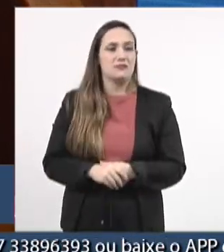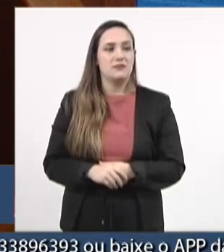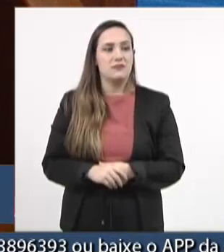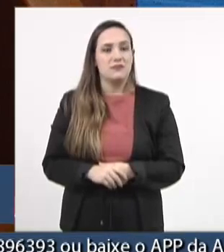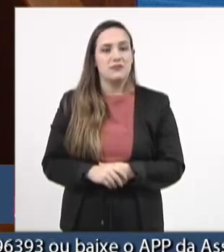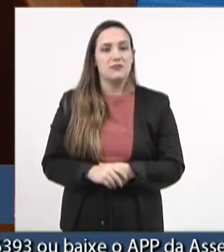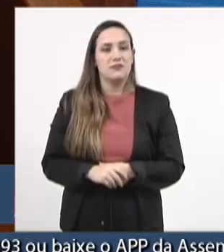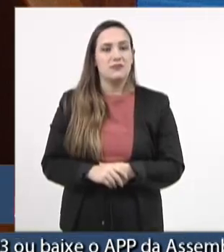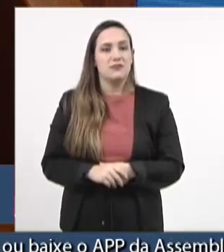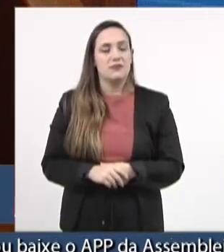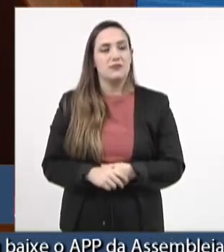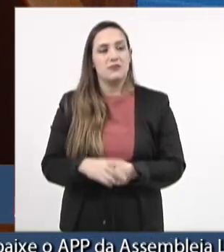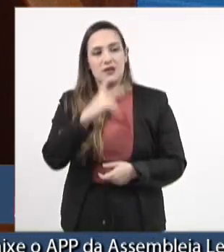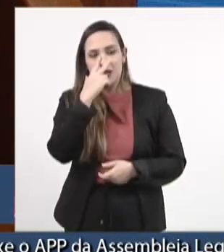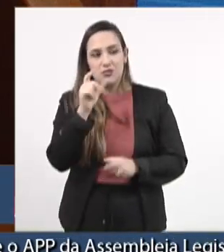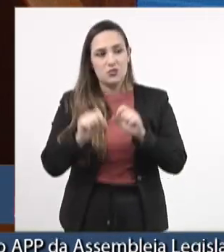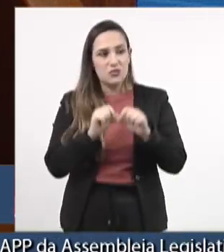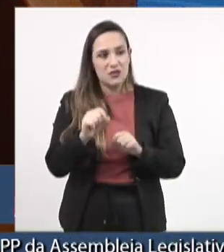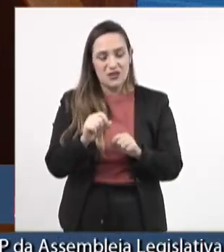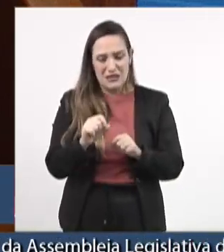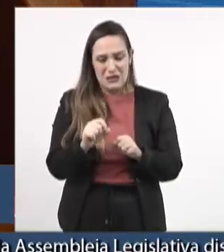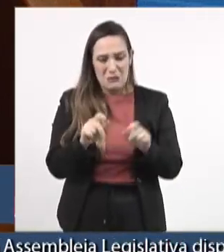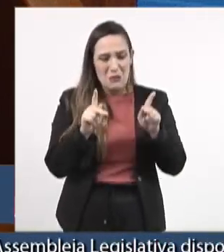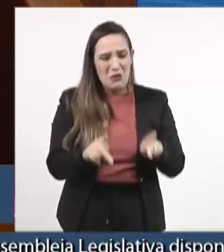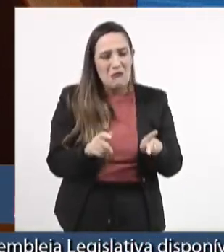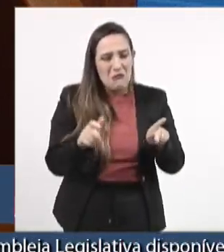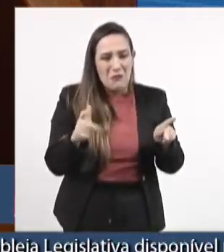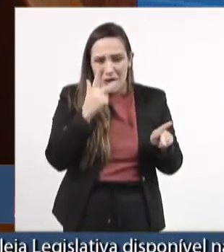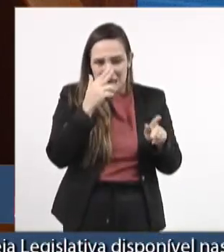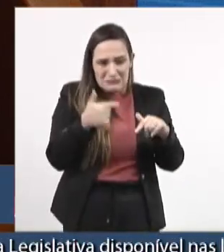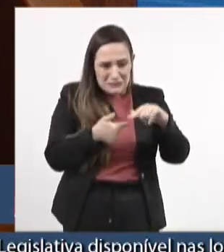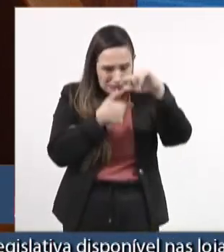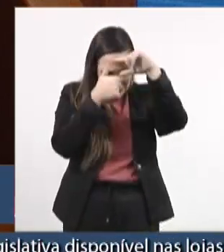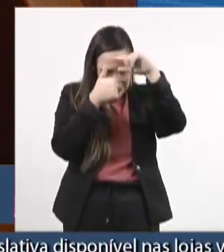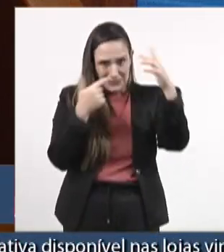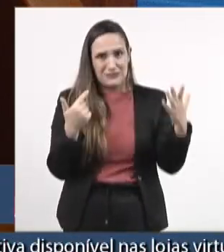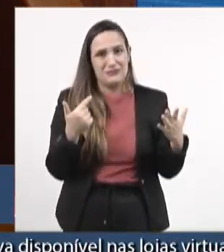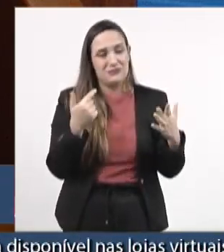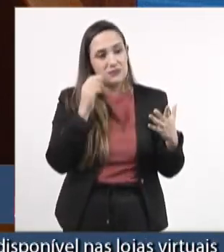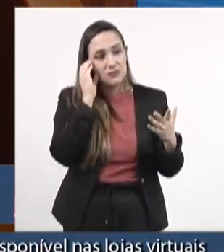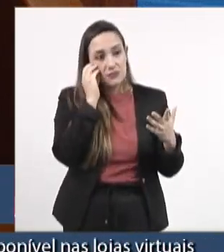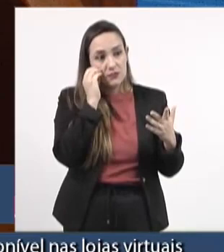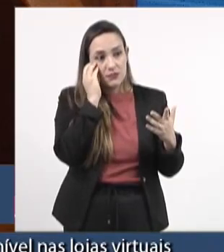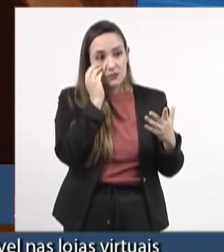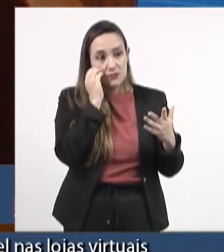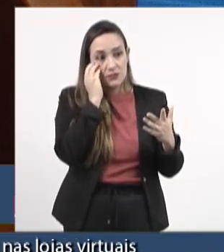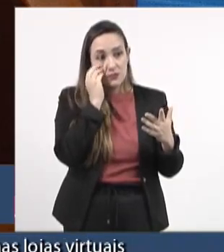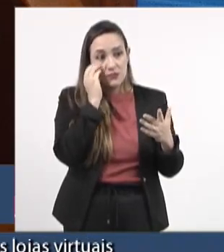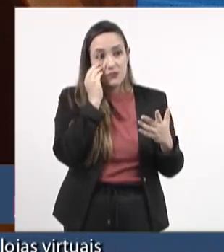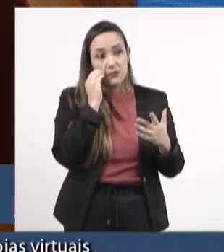para tornar a mentalidade do povo cada vez mais pequena, fechada,